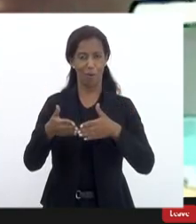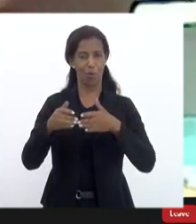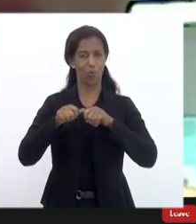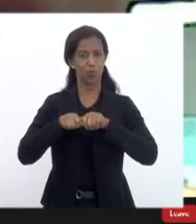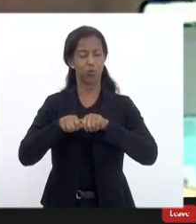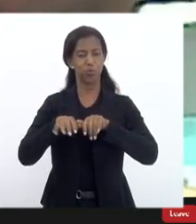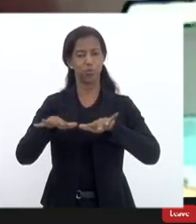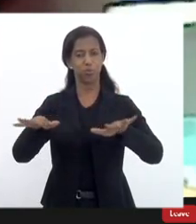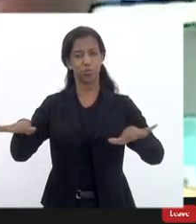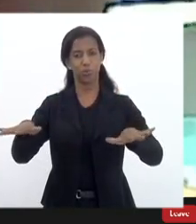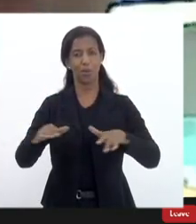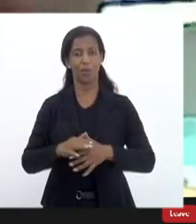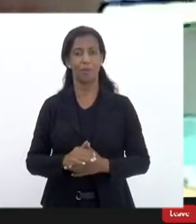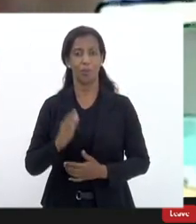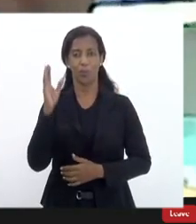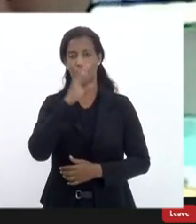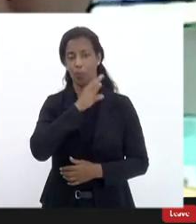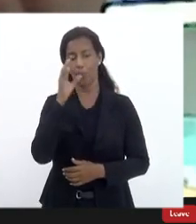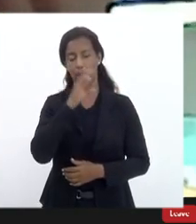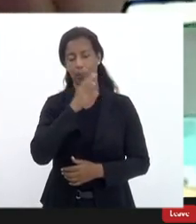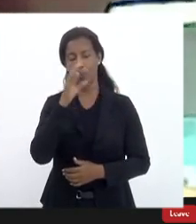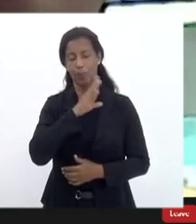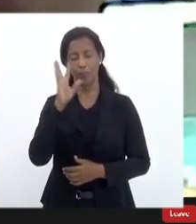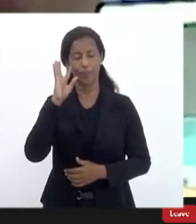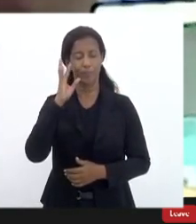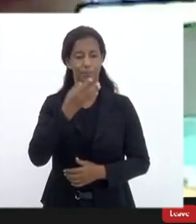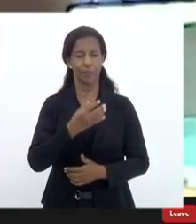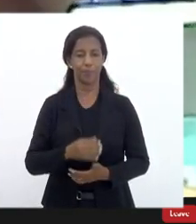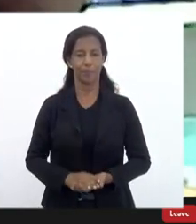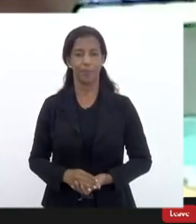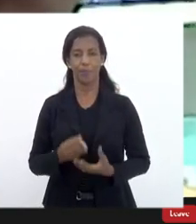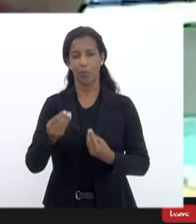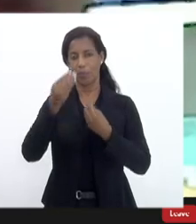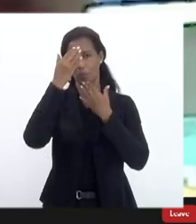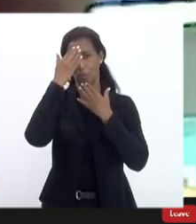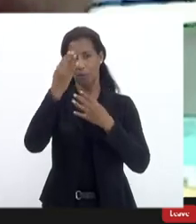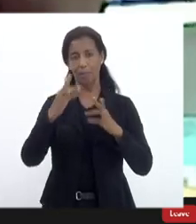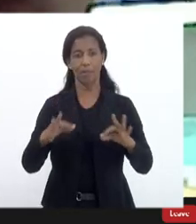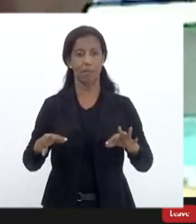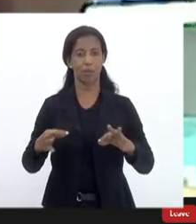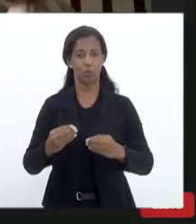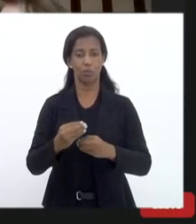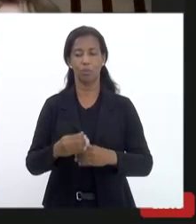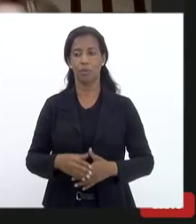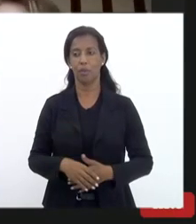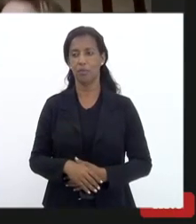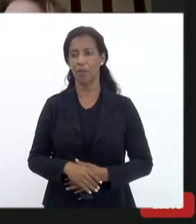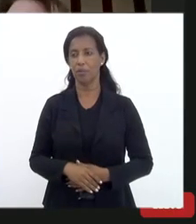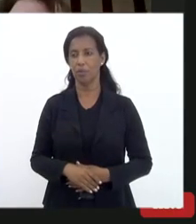contaminação urgente a ser resolvido. Muito obrigado a todos, a todas e a todos